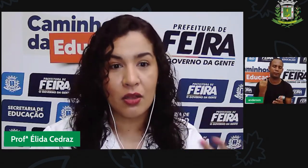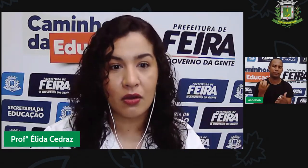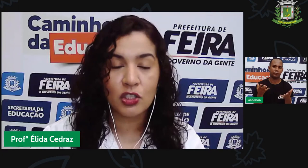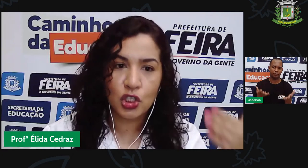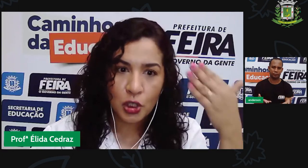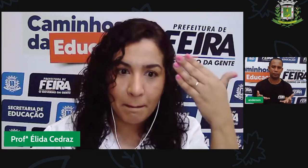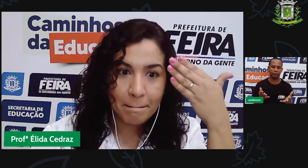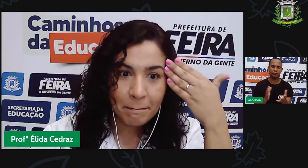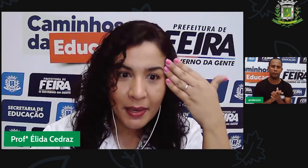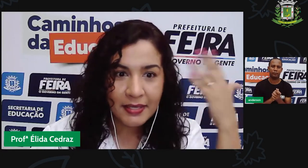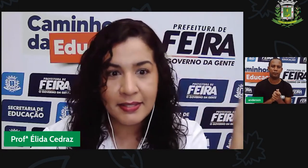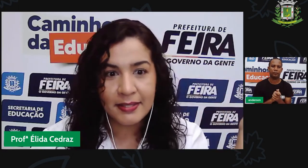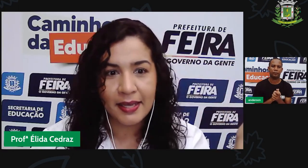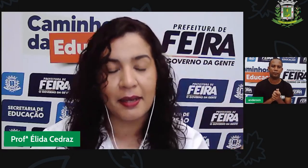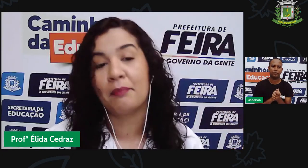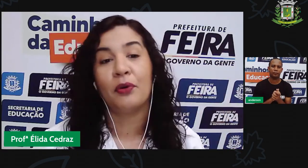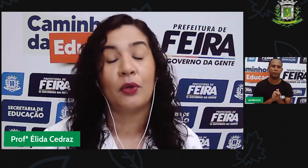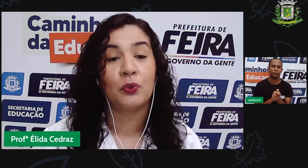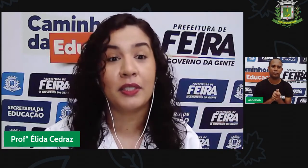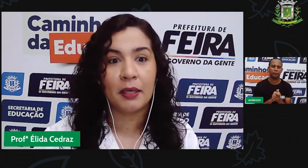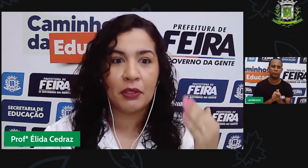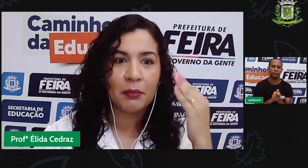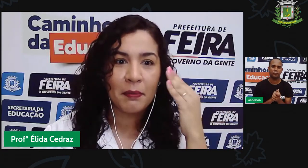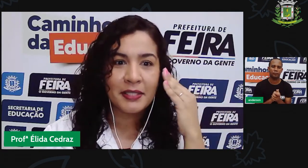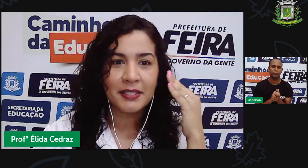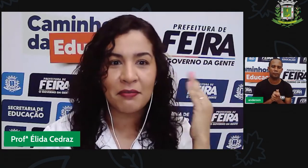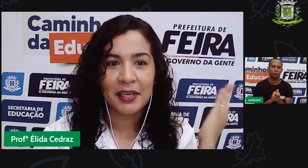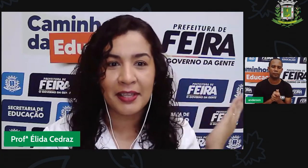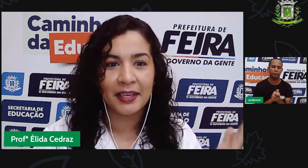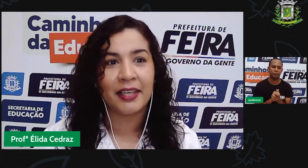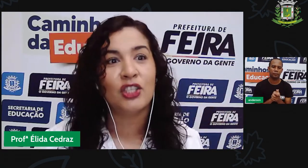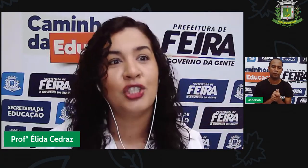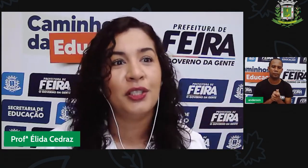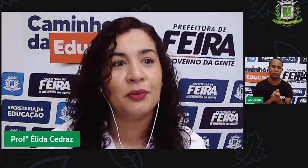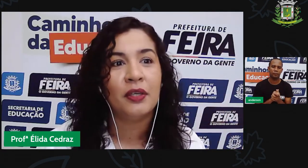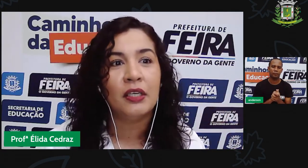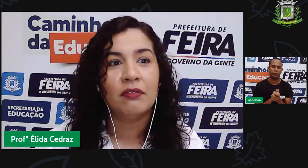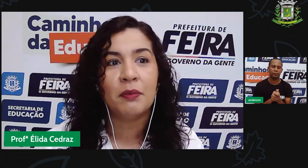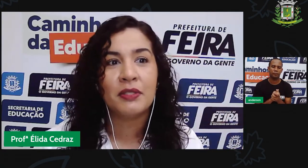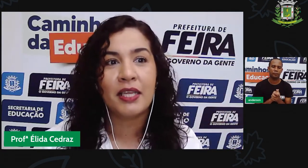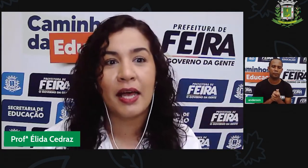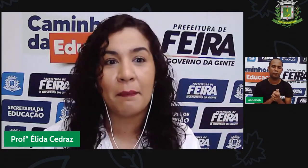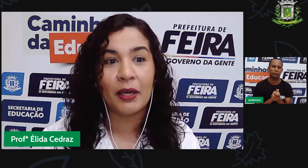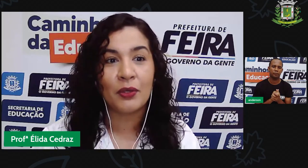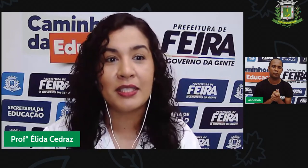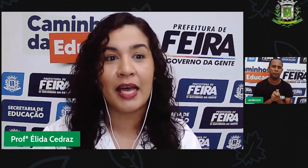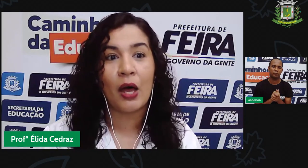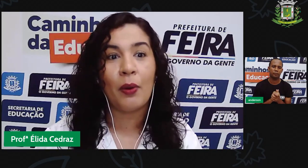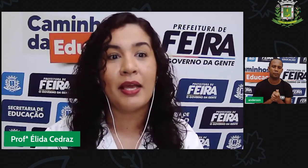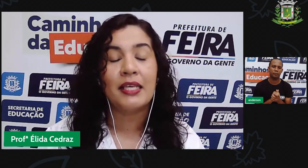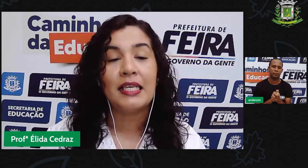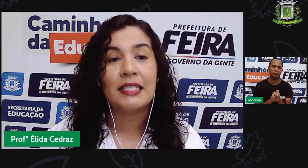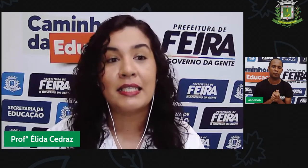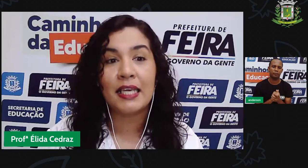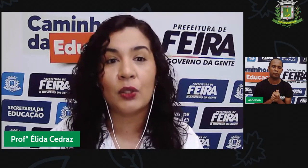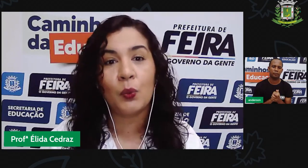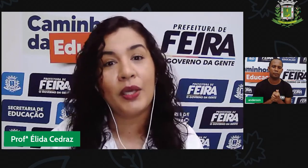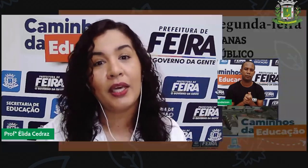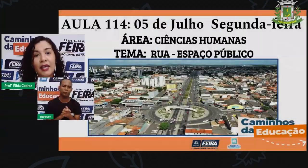melhor a gente pensar, porque o cérebro também precisa ficar hidratadinho. Vamos lá, para a nossa aula,